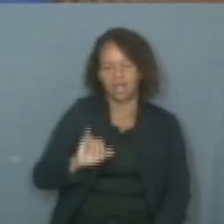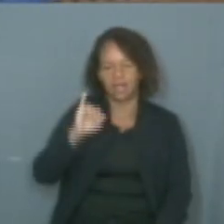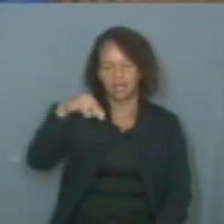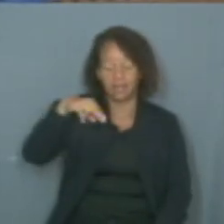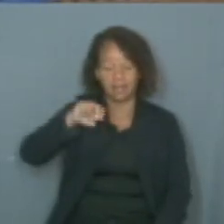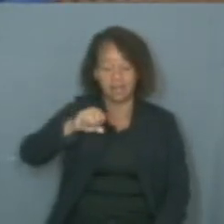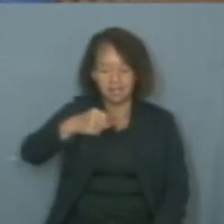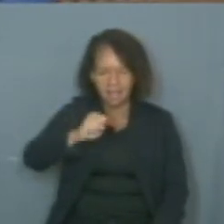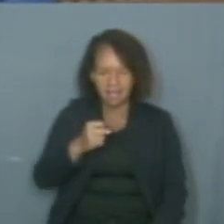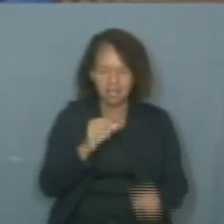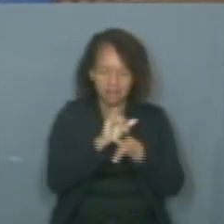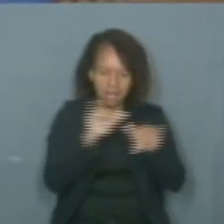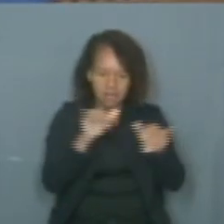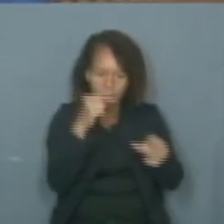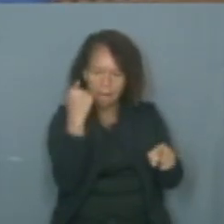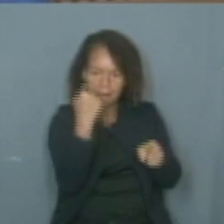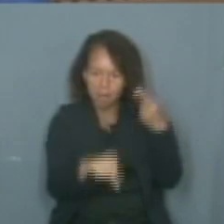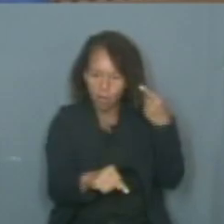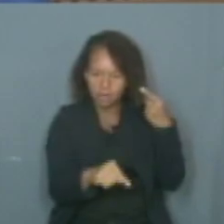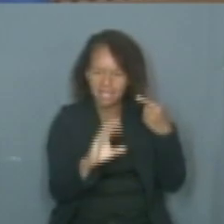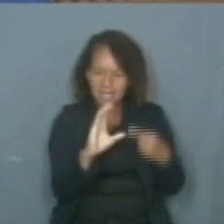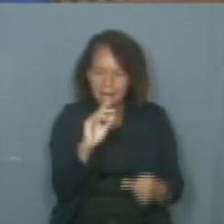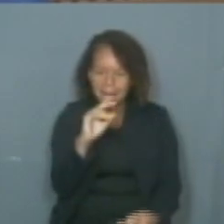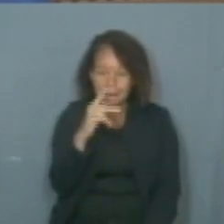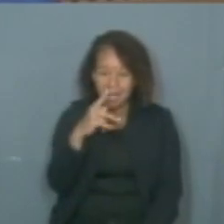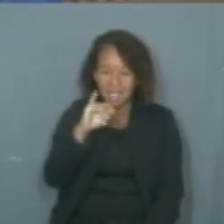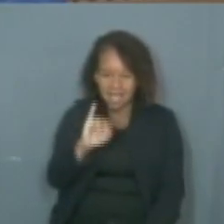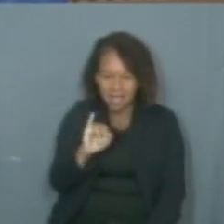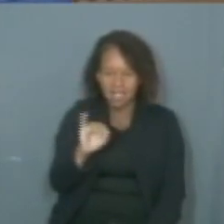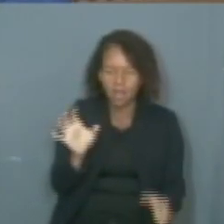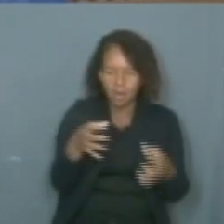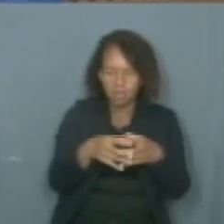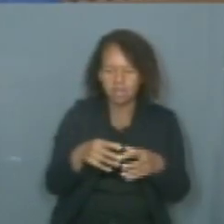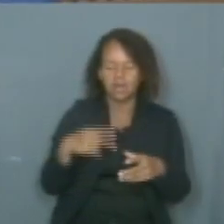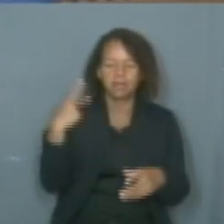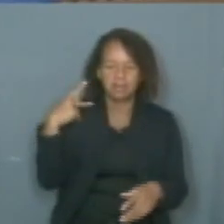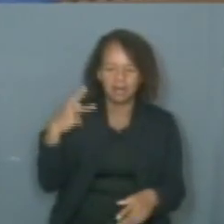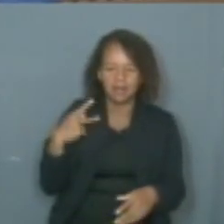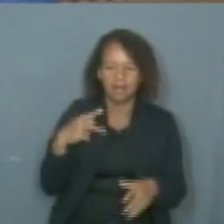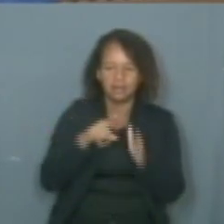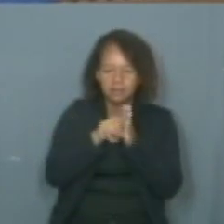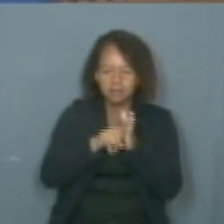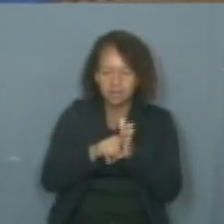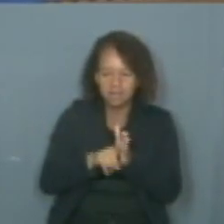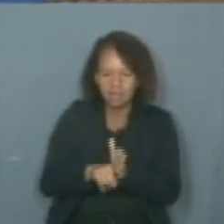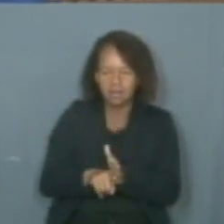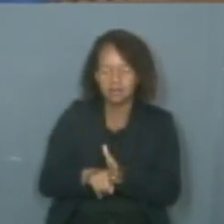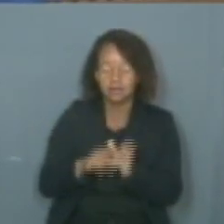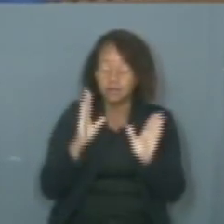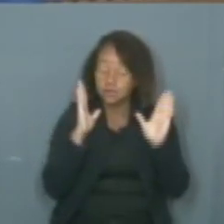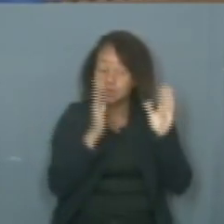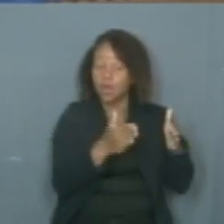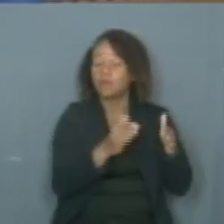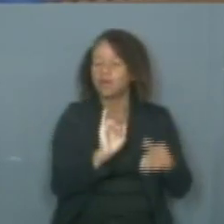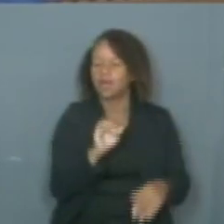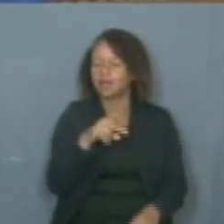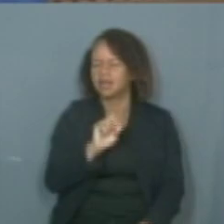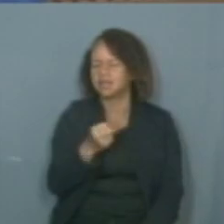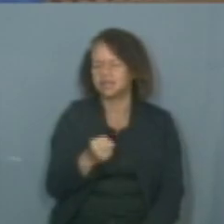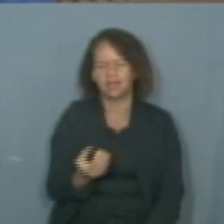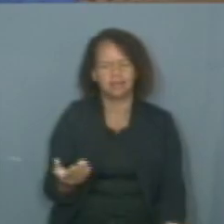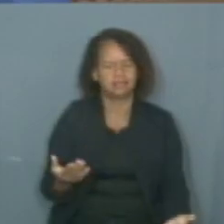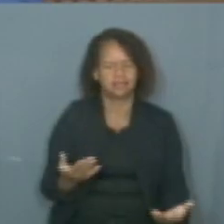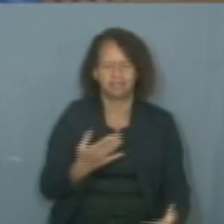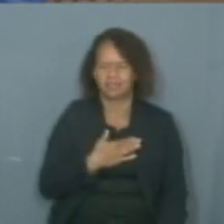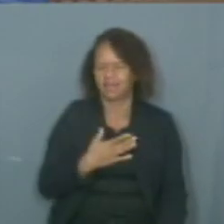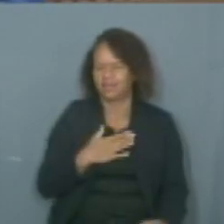que está fazendo campanha contra a CPI, que é o quê? Comissão Parlamentar de Inquérito sobre o INSS. Vereadora, é vergonhoso até para